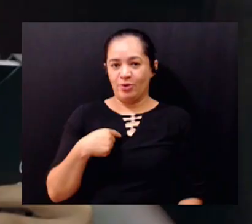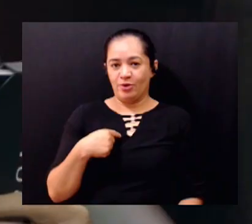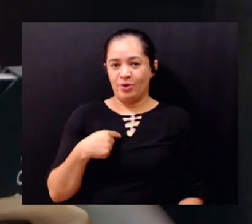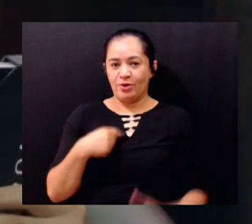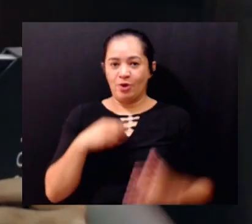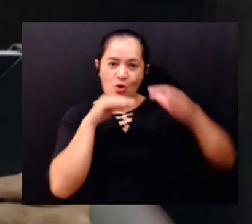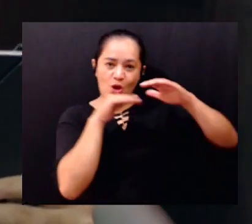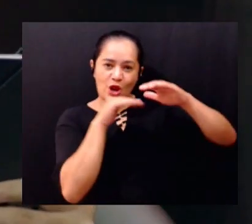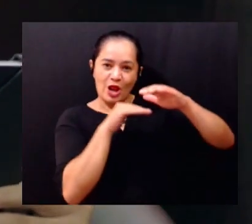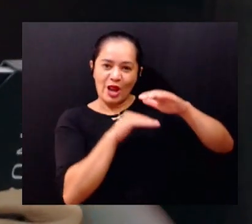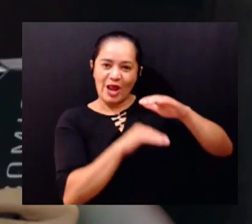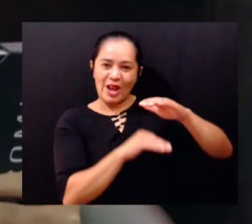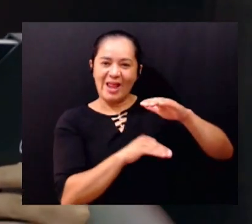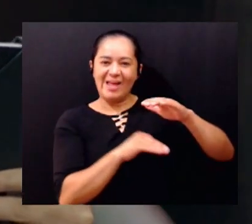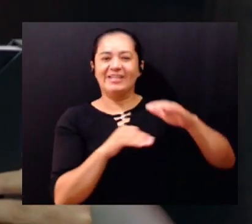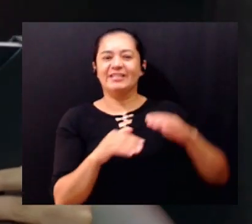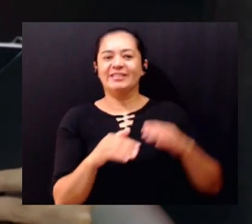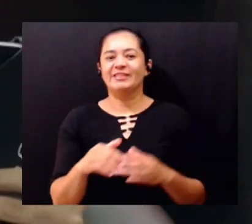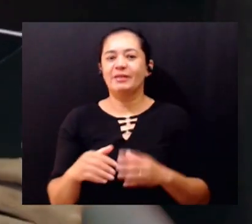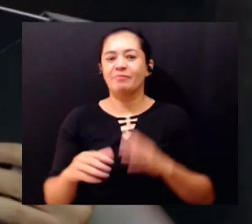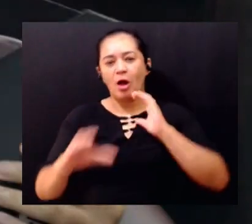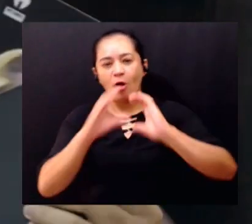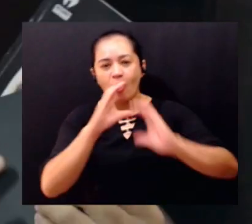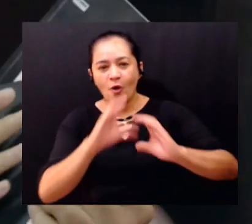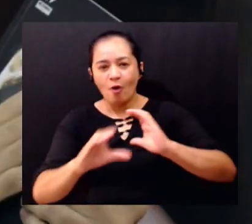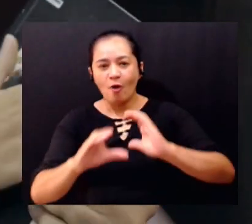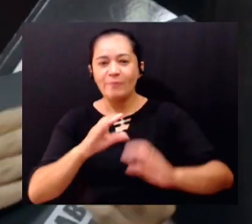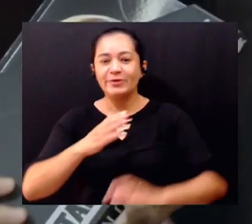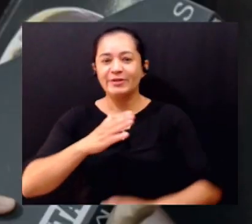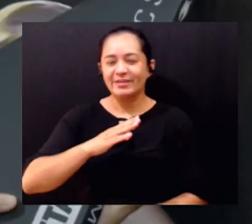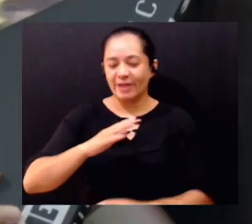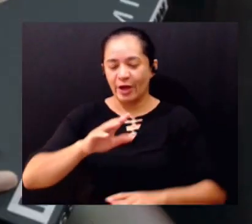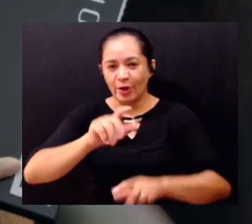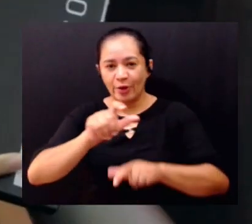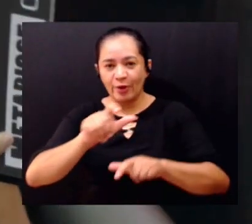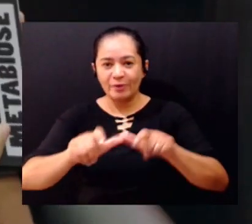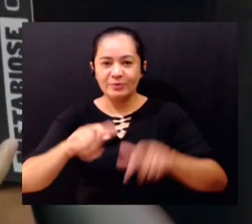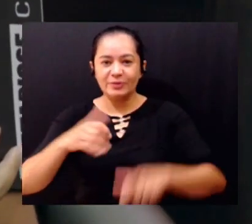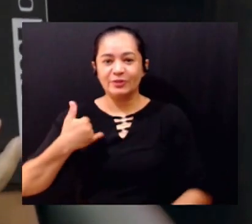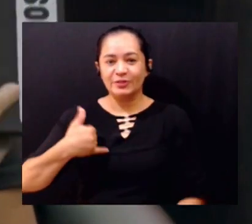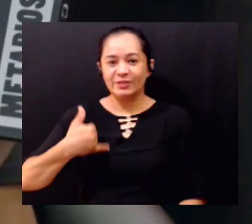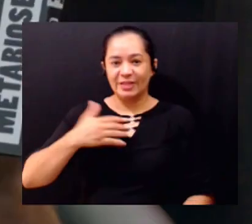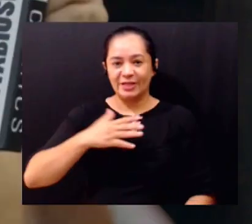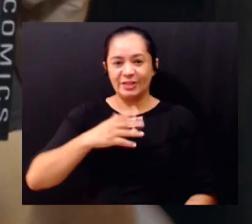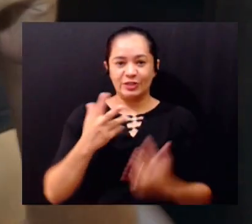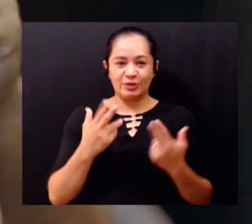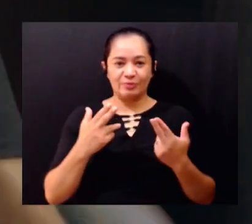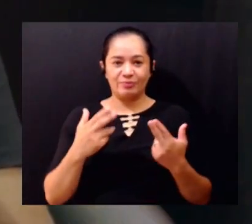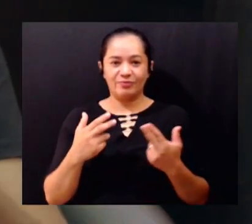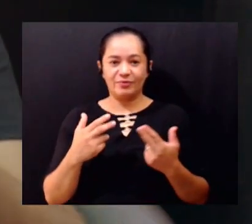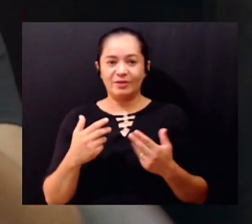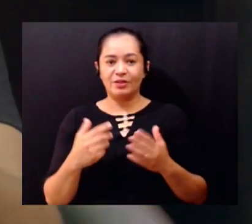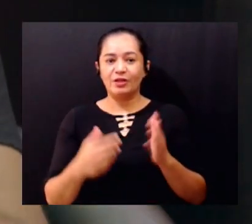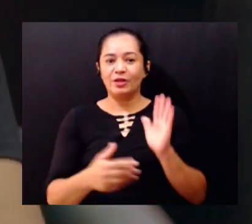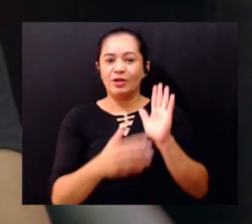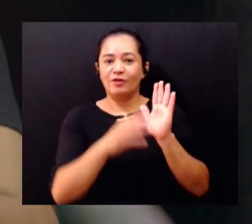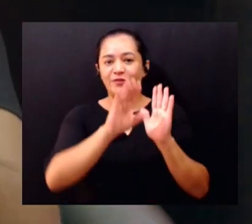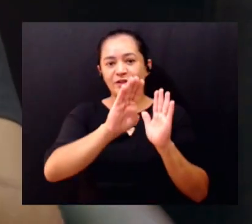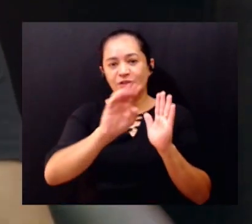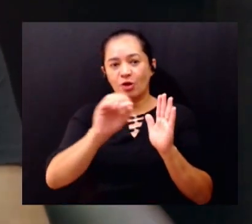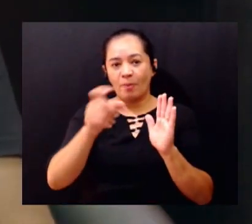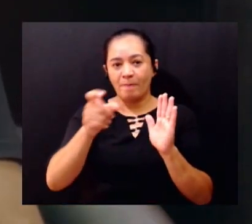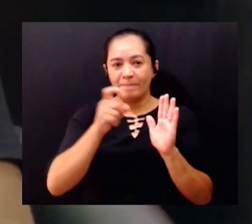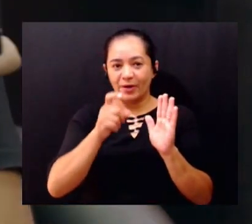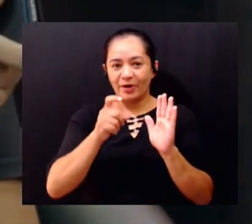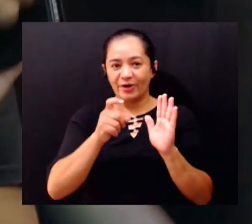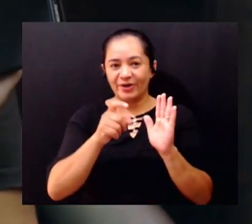essa onda para comunicar com a galera até da minha idade aqui, eu pensei, quando eu fiz a Metabiose Comics, eu fiz o box, que é um box de colecionador por causa da lombada. Olha aí, que